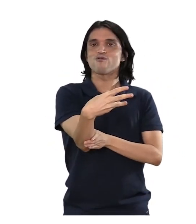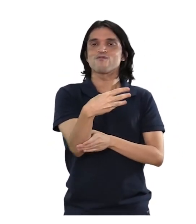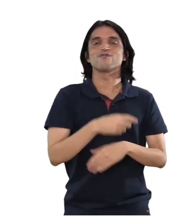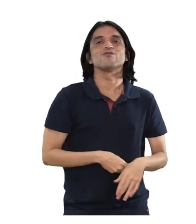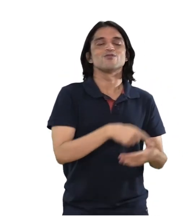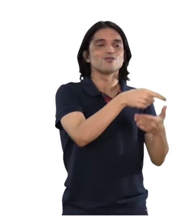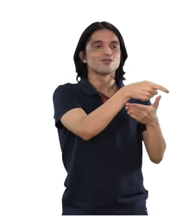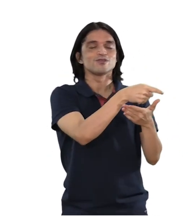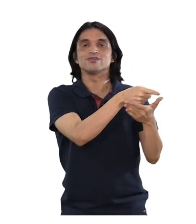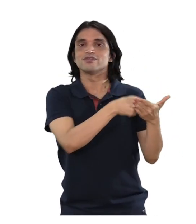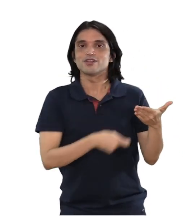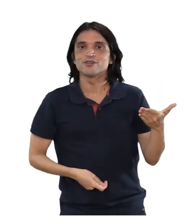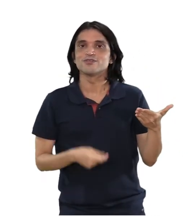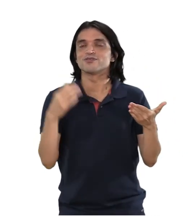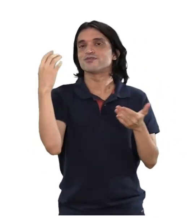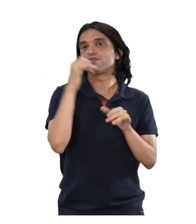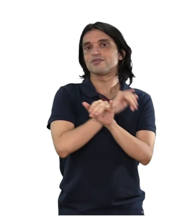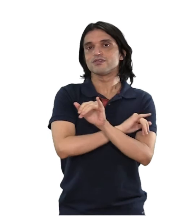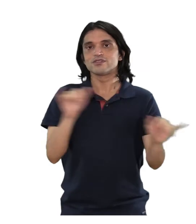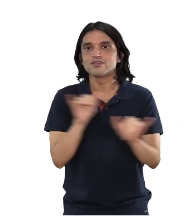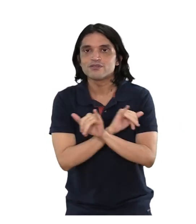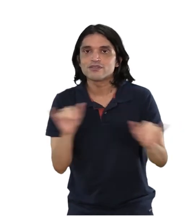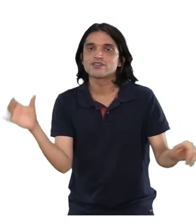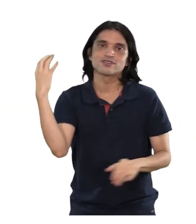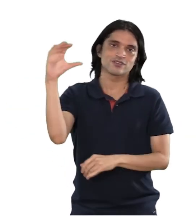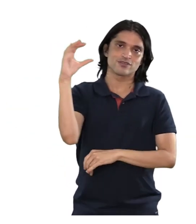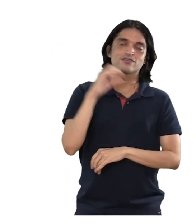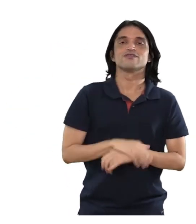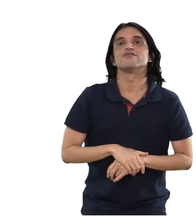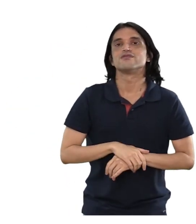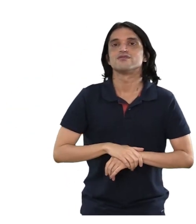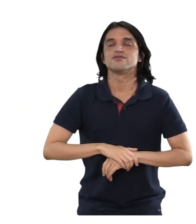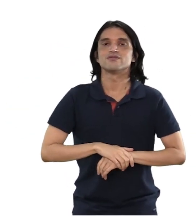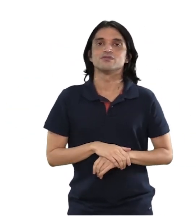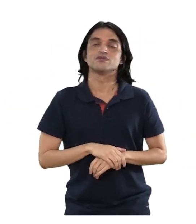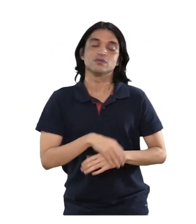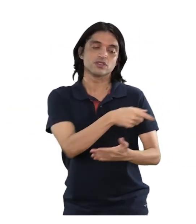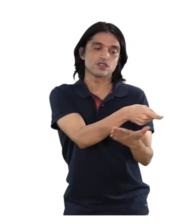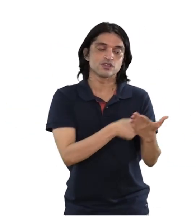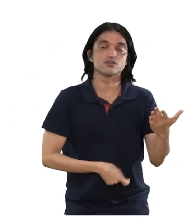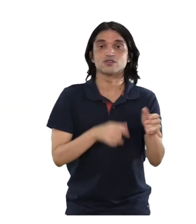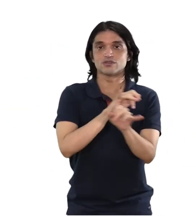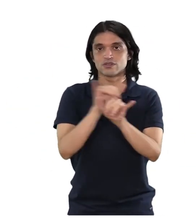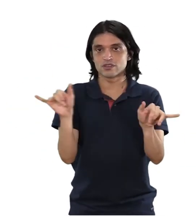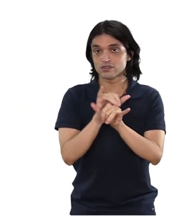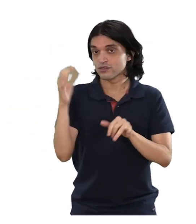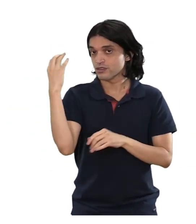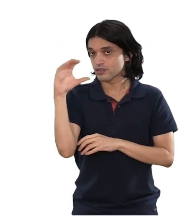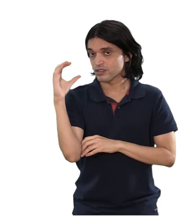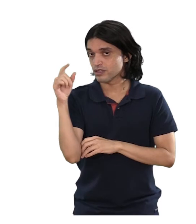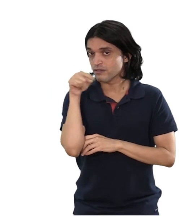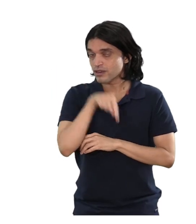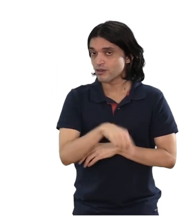texto de divulgação científica é um tipo de texto expositivo e argumentativo mais elaborado. Seu objetivo é